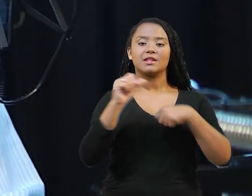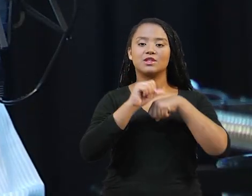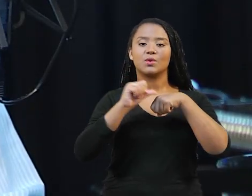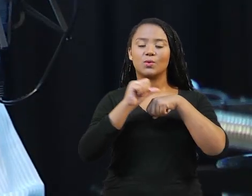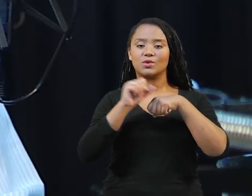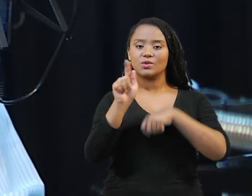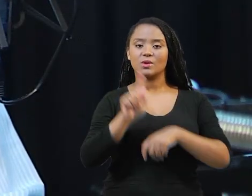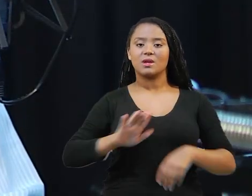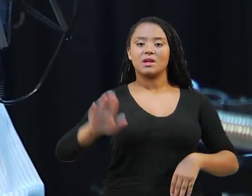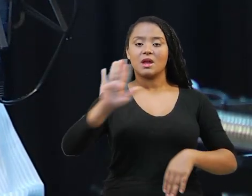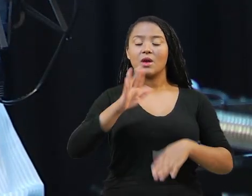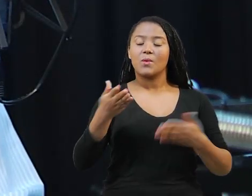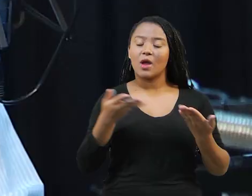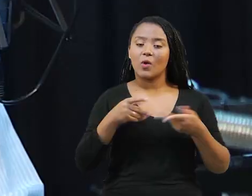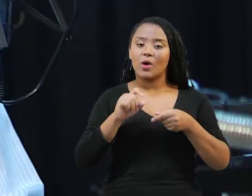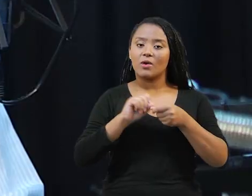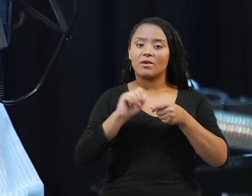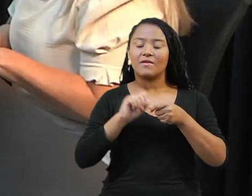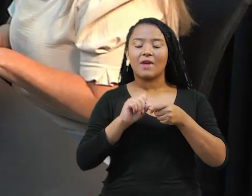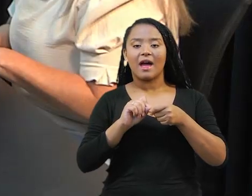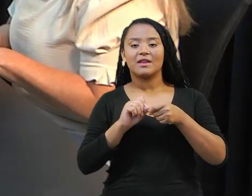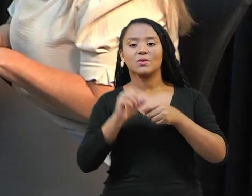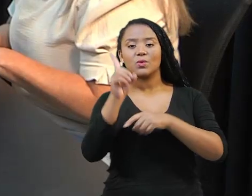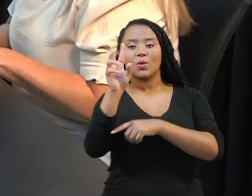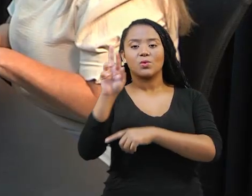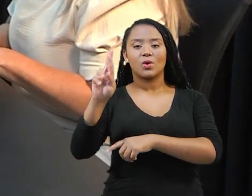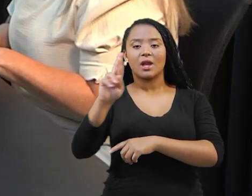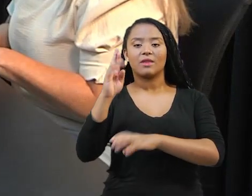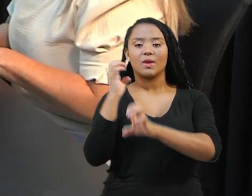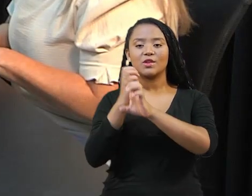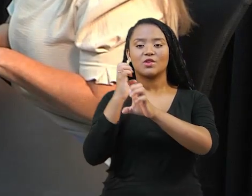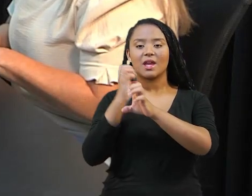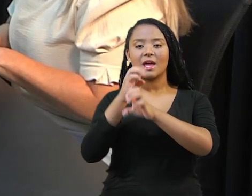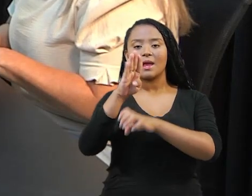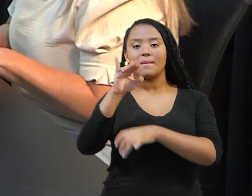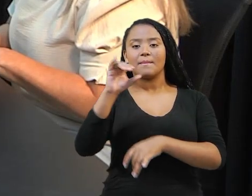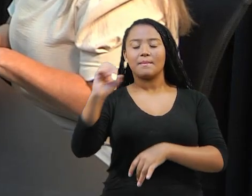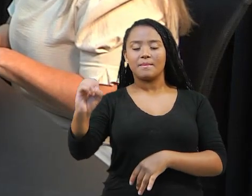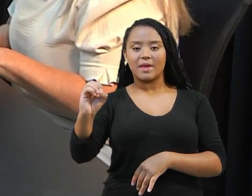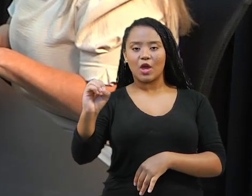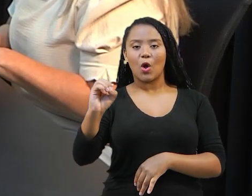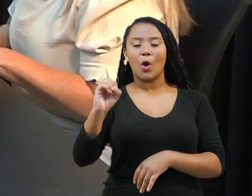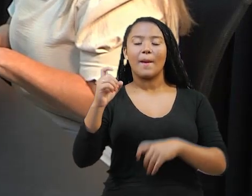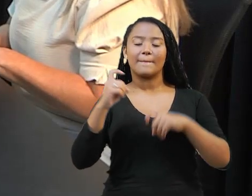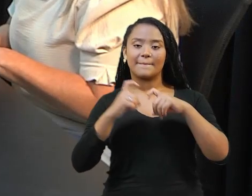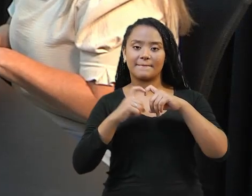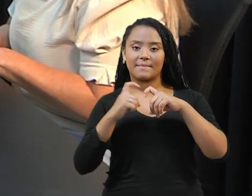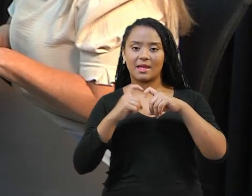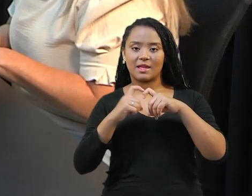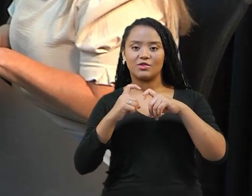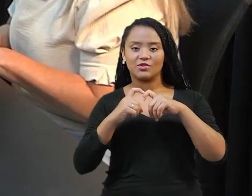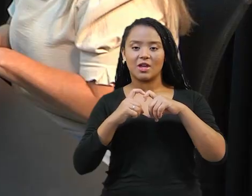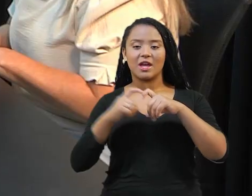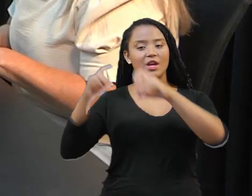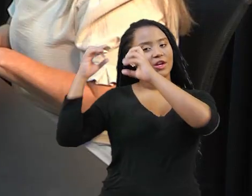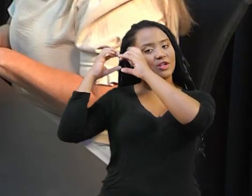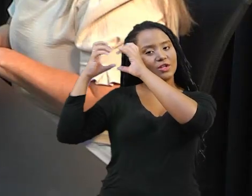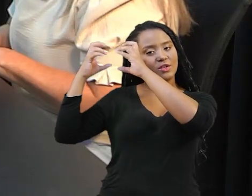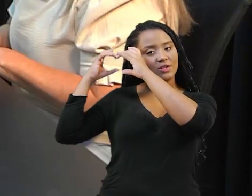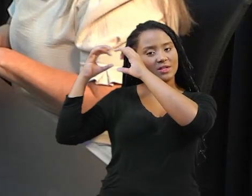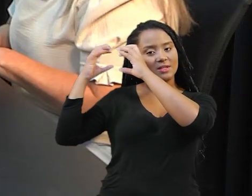agora curso doutorado em Engenharia Biomédica na linha sobre morte cerebral e